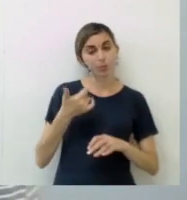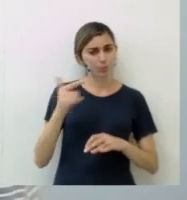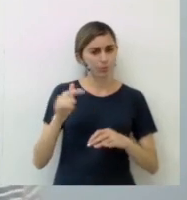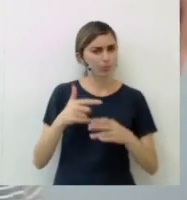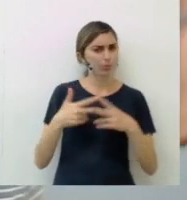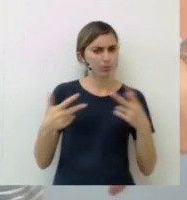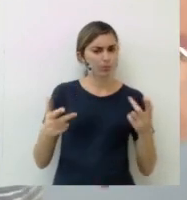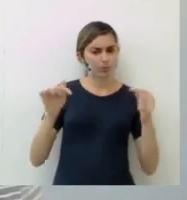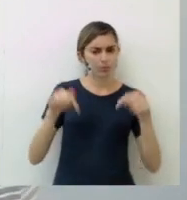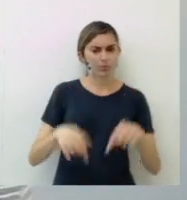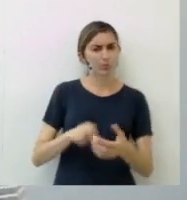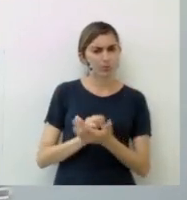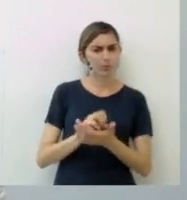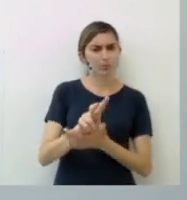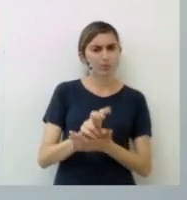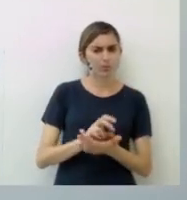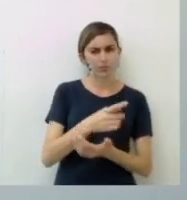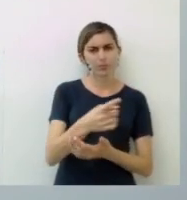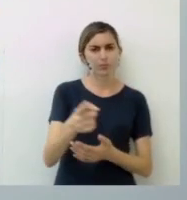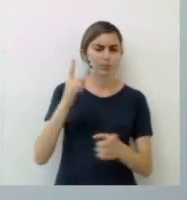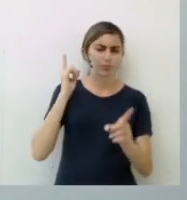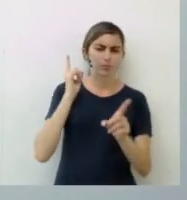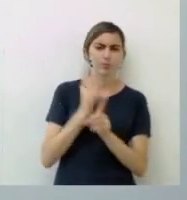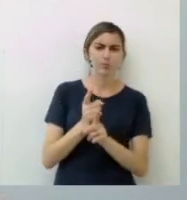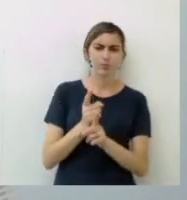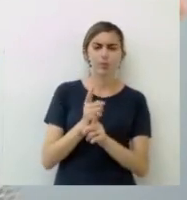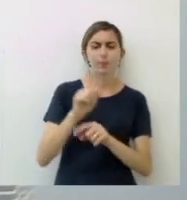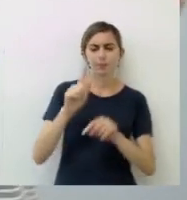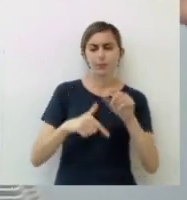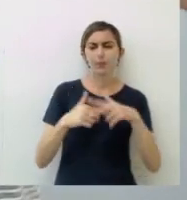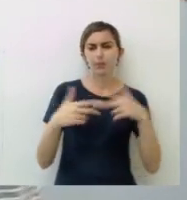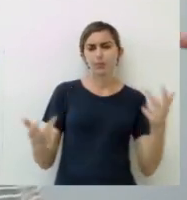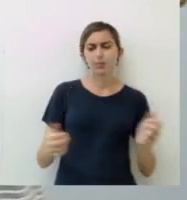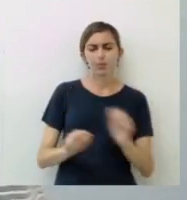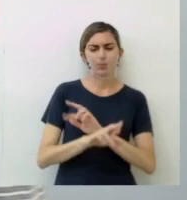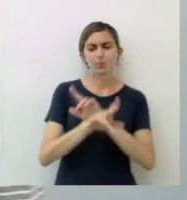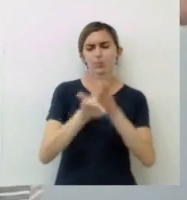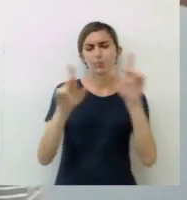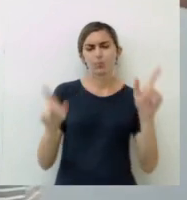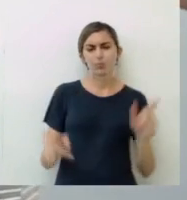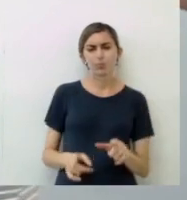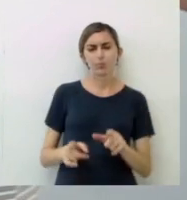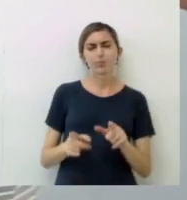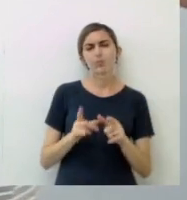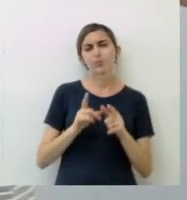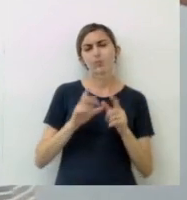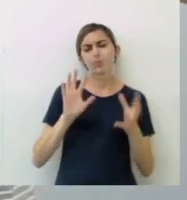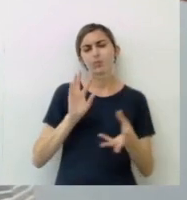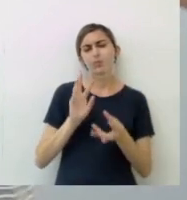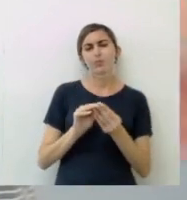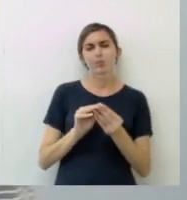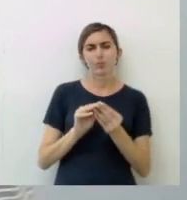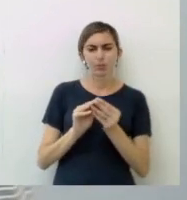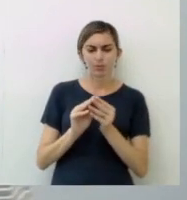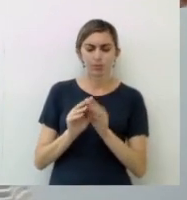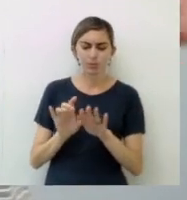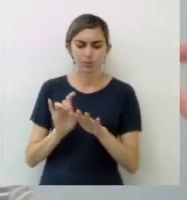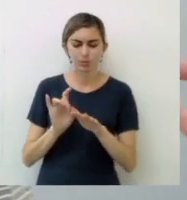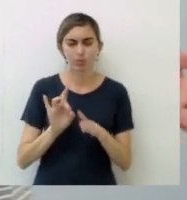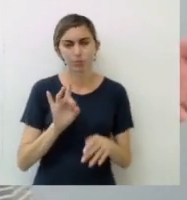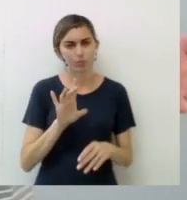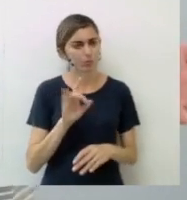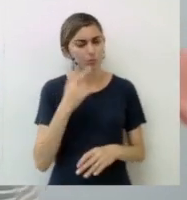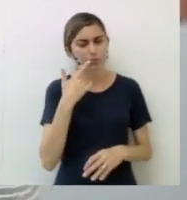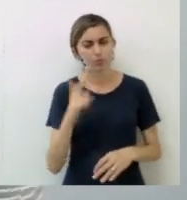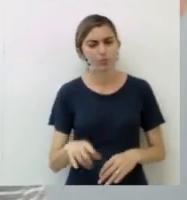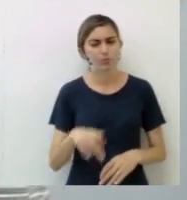coisa, aqui no EducaPE, vocês vão encontrar o material vasto dos diversos componentes, certo? Não só de